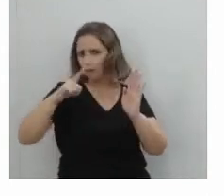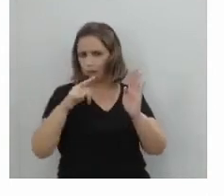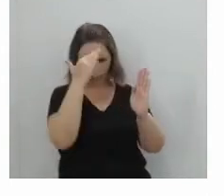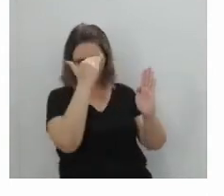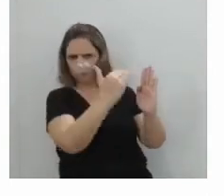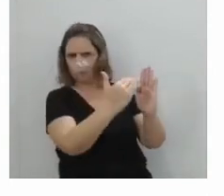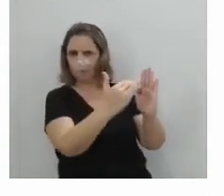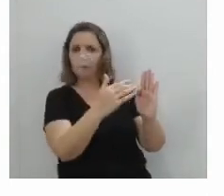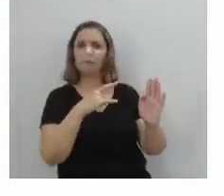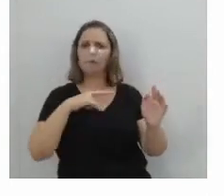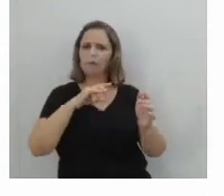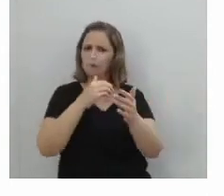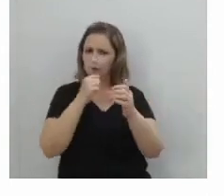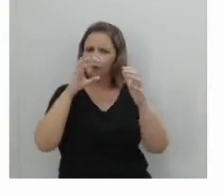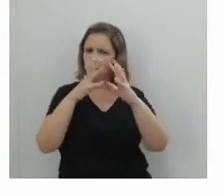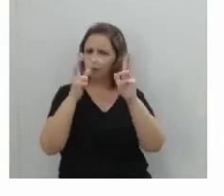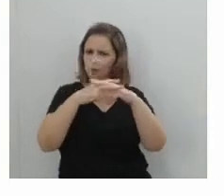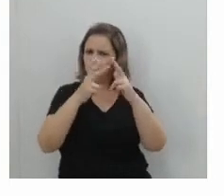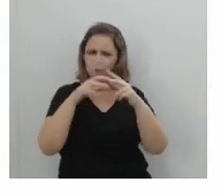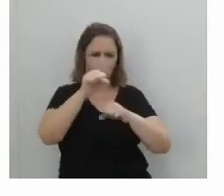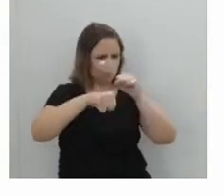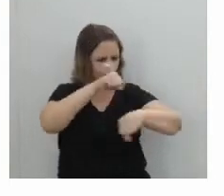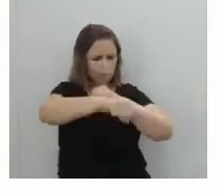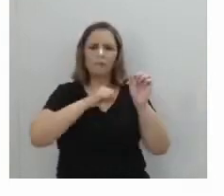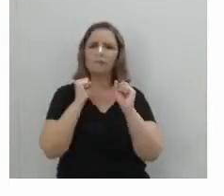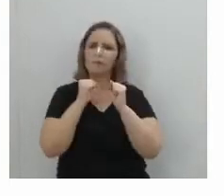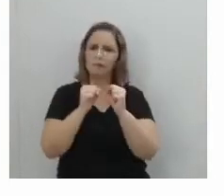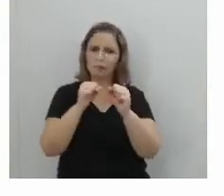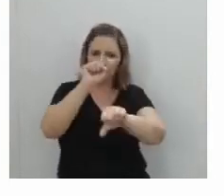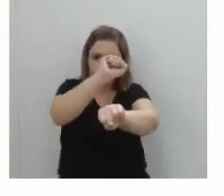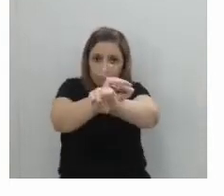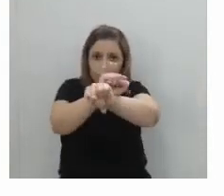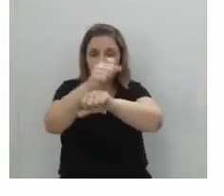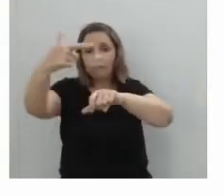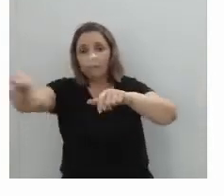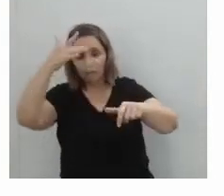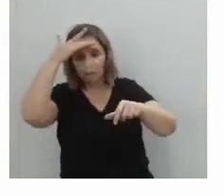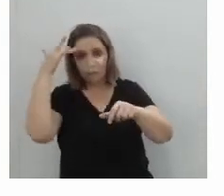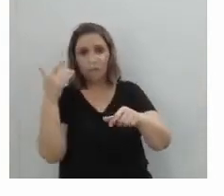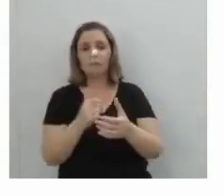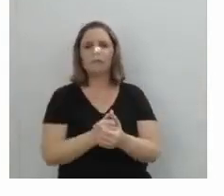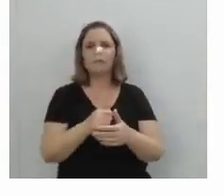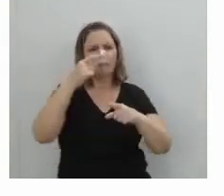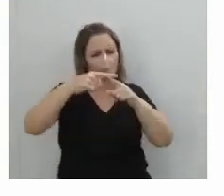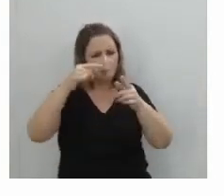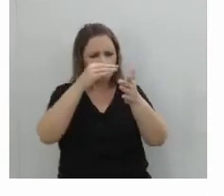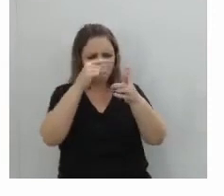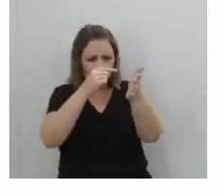permitido diversos tipos de agressões para alcançar ou conter o adversário, o que acabava ferindo muitos